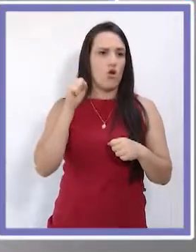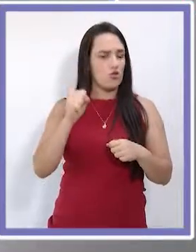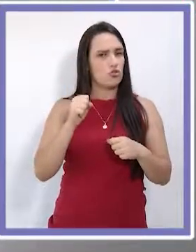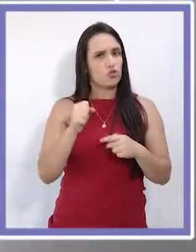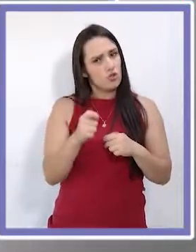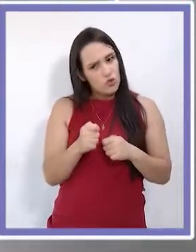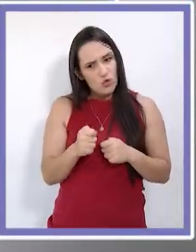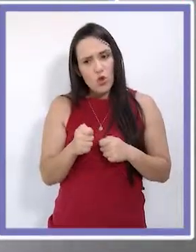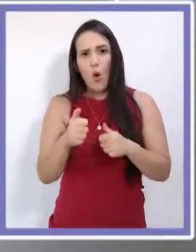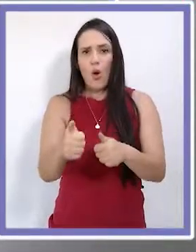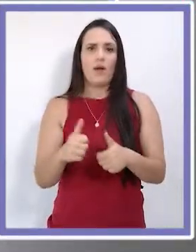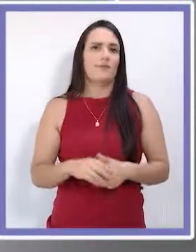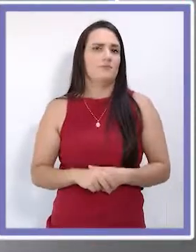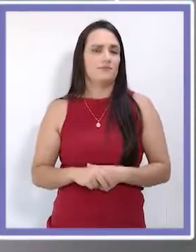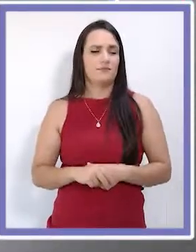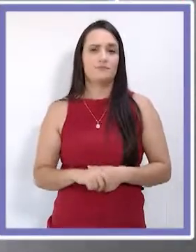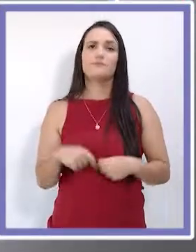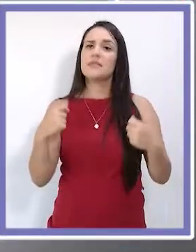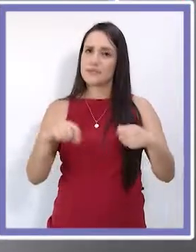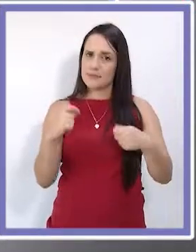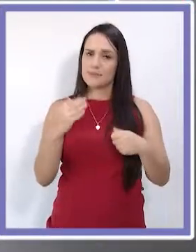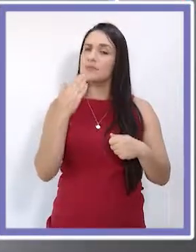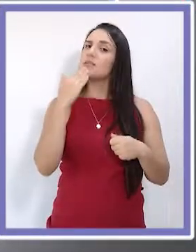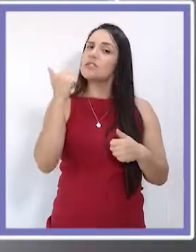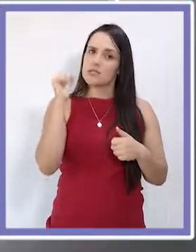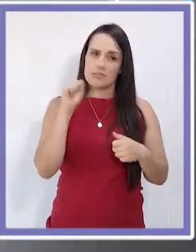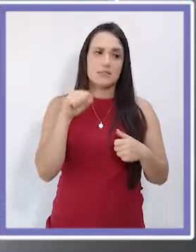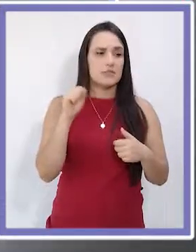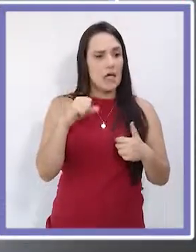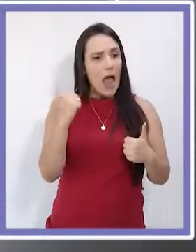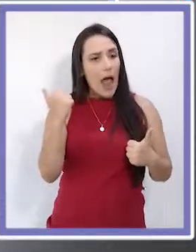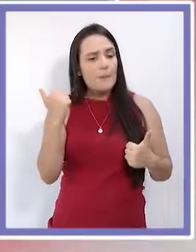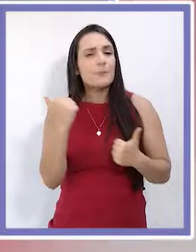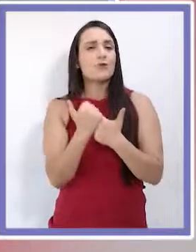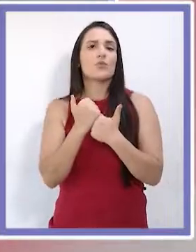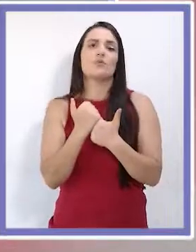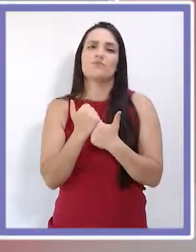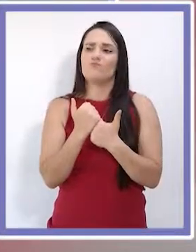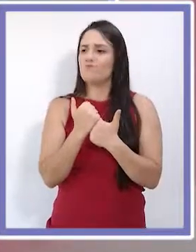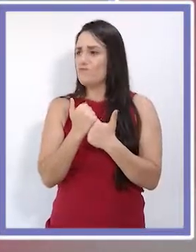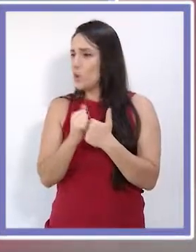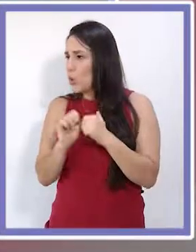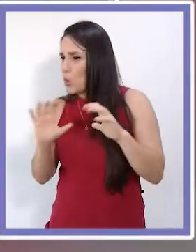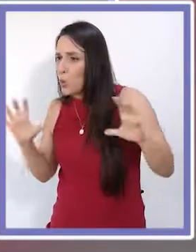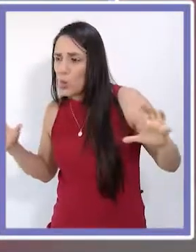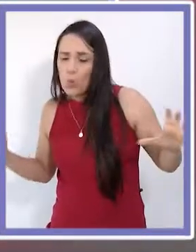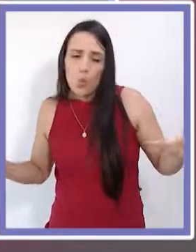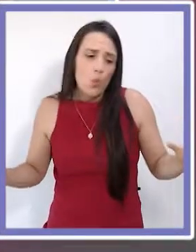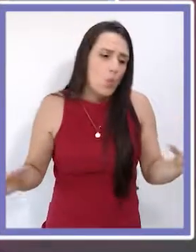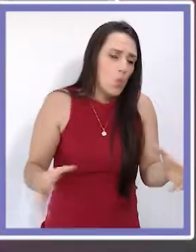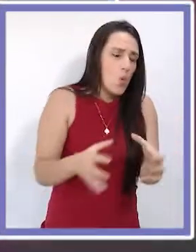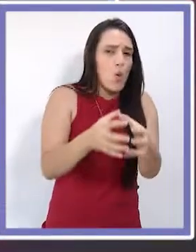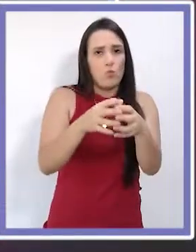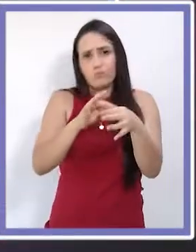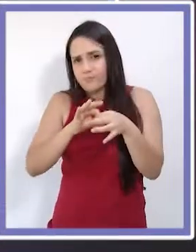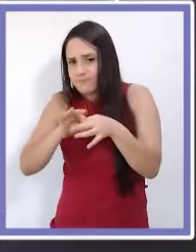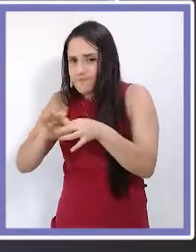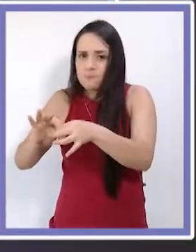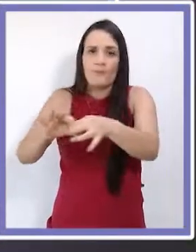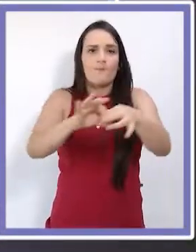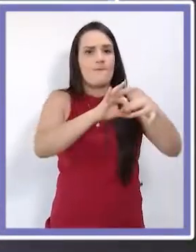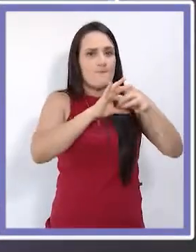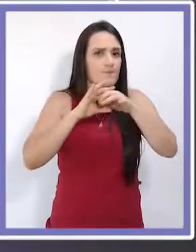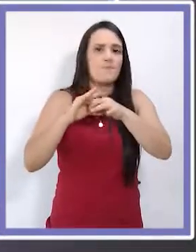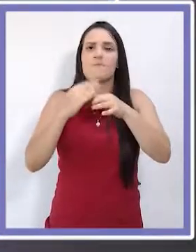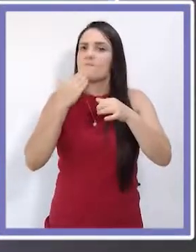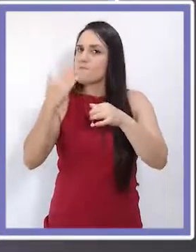transplantes. Né? É assim, a gente vai ter que ter um apoio, a gente vai ter que fazer uma força-tarefa, se esforçar muito para a gente